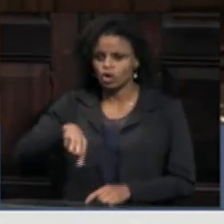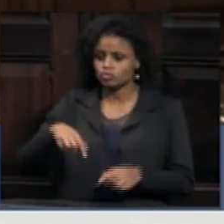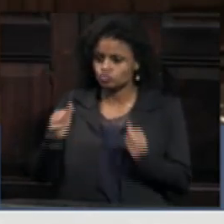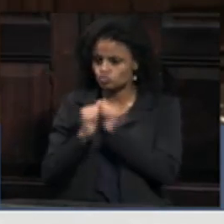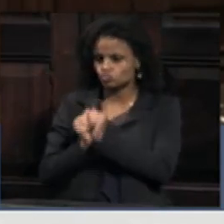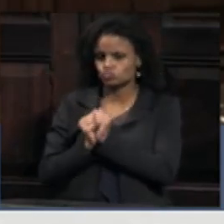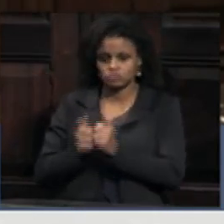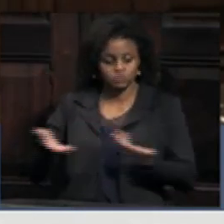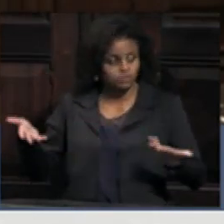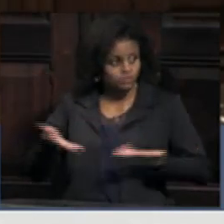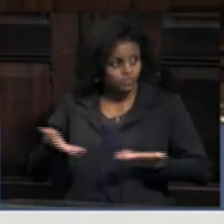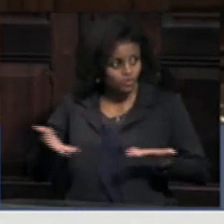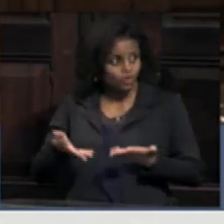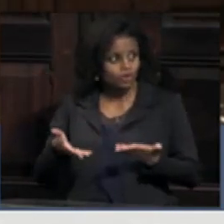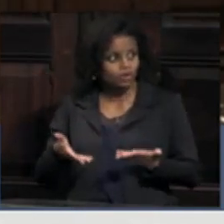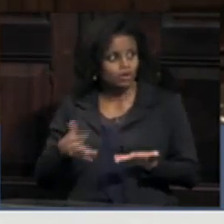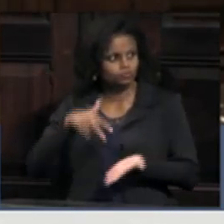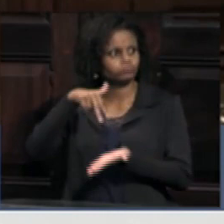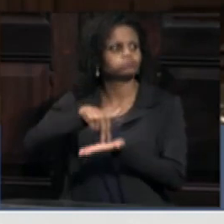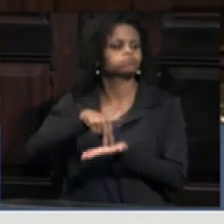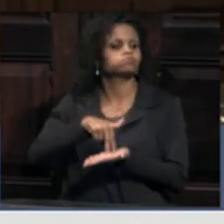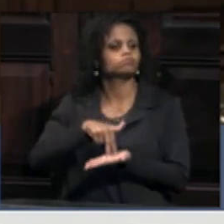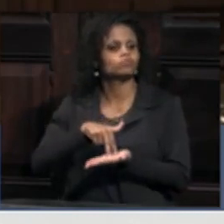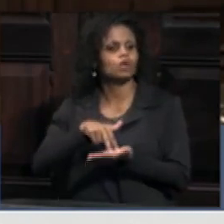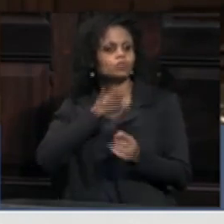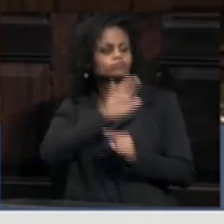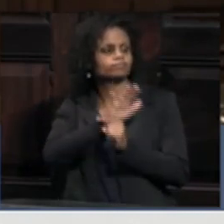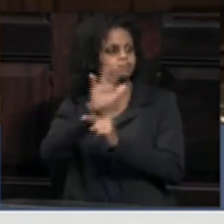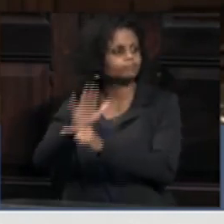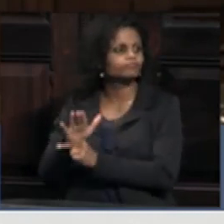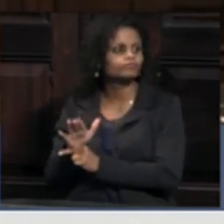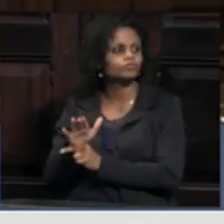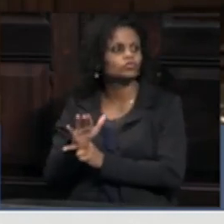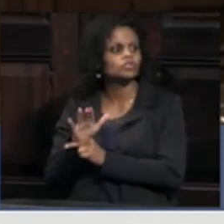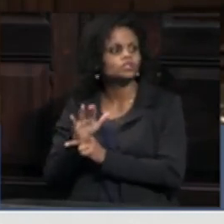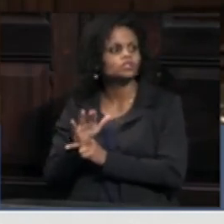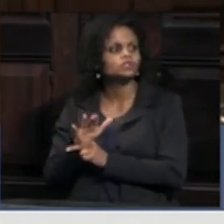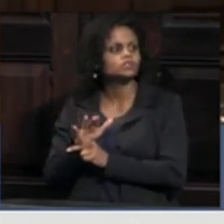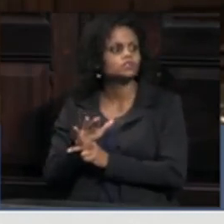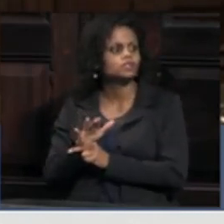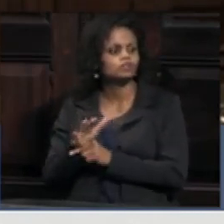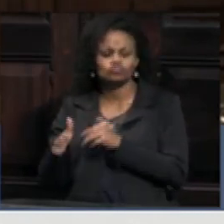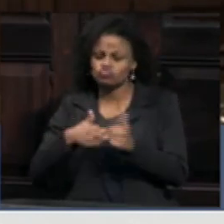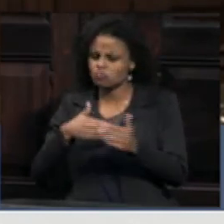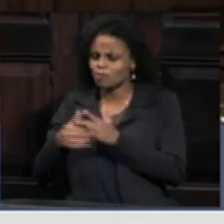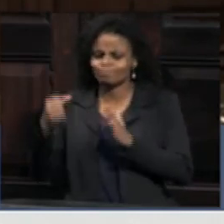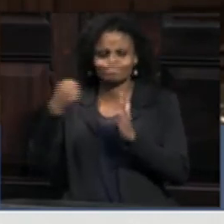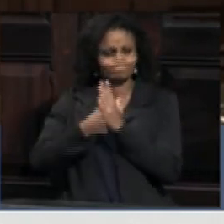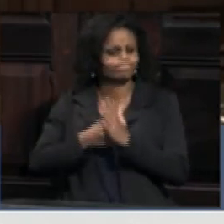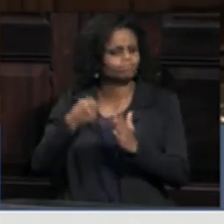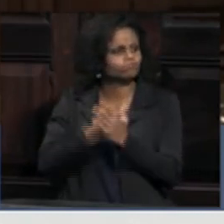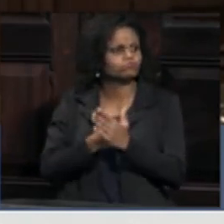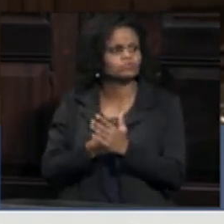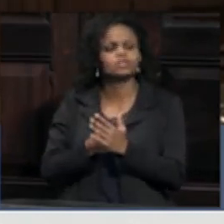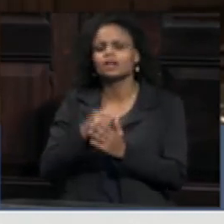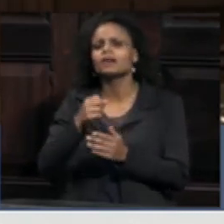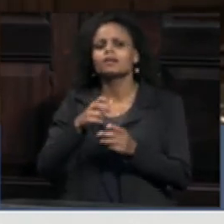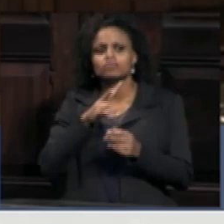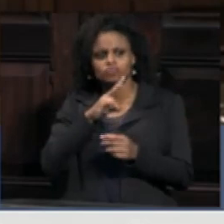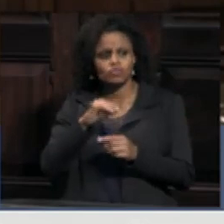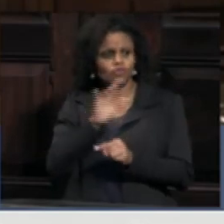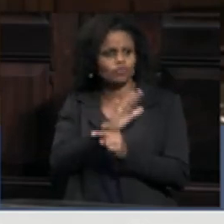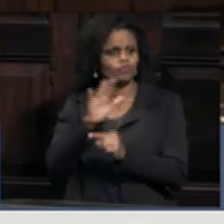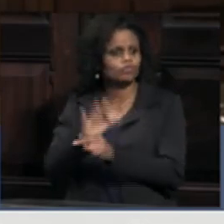agora, prontos para defender a todo custo a derrubada desse veto.